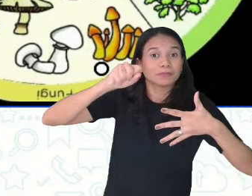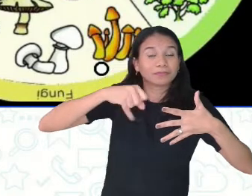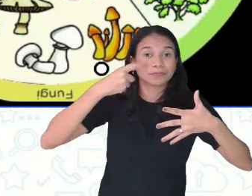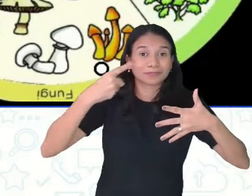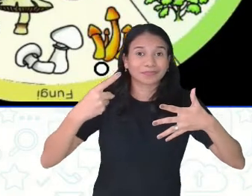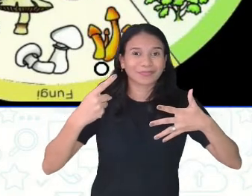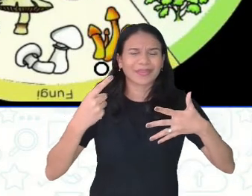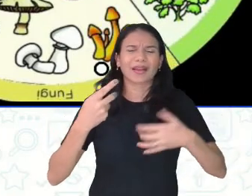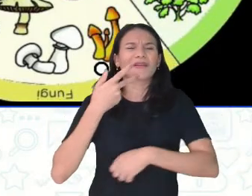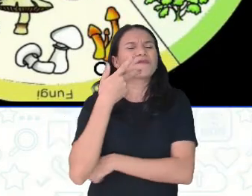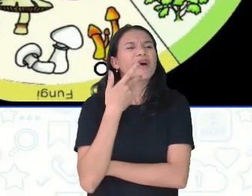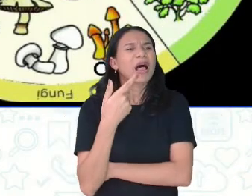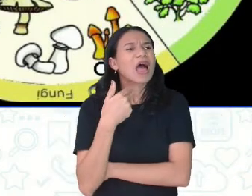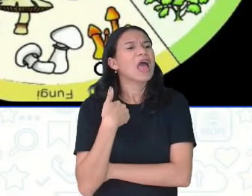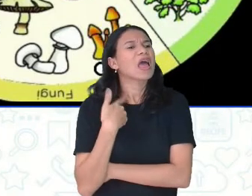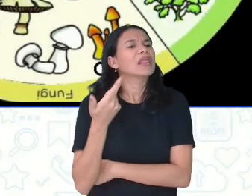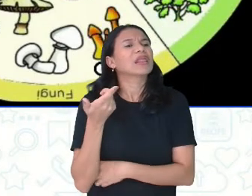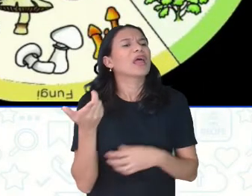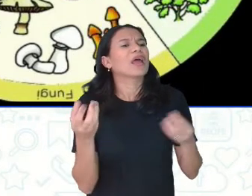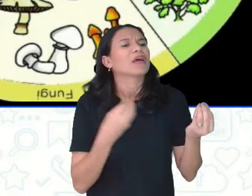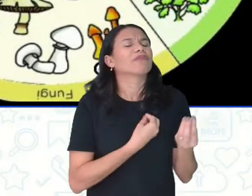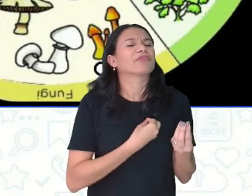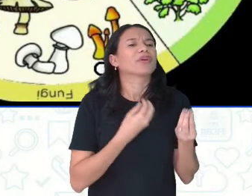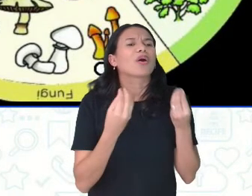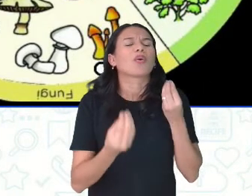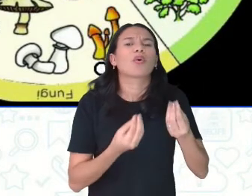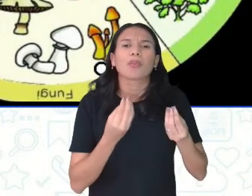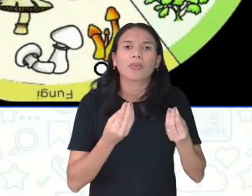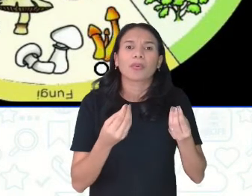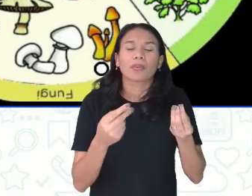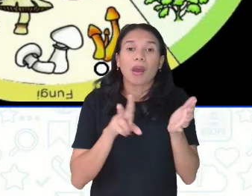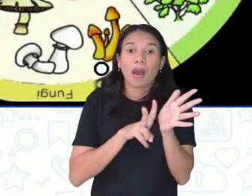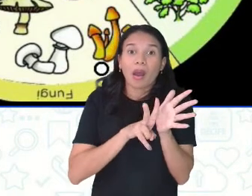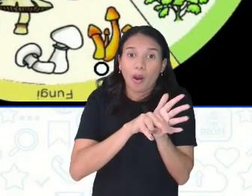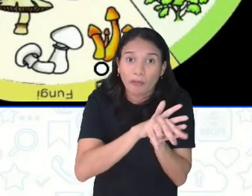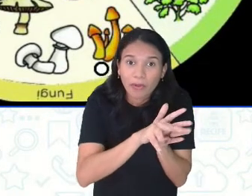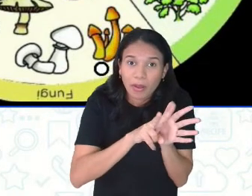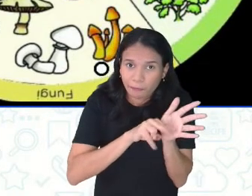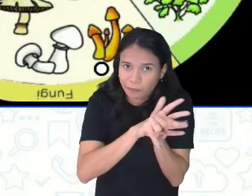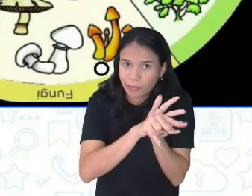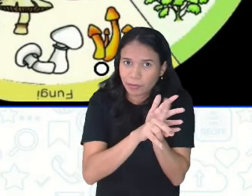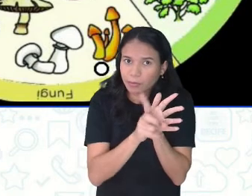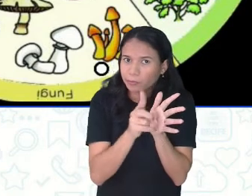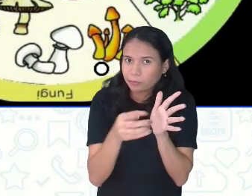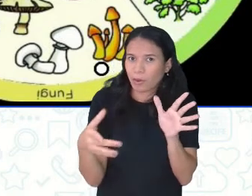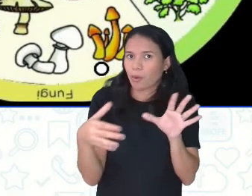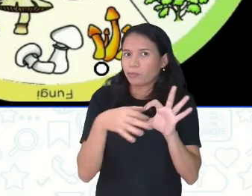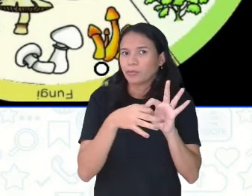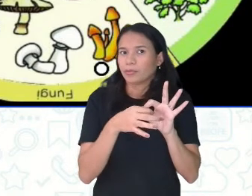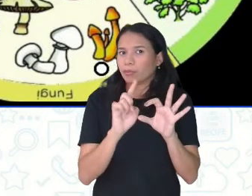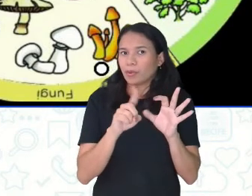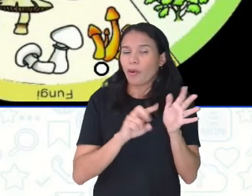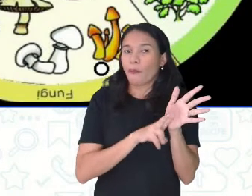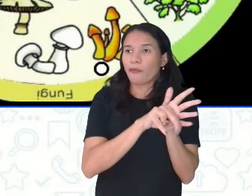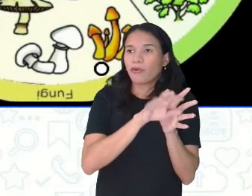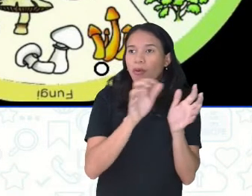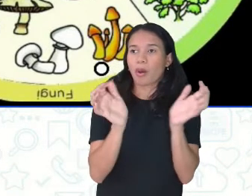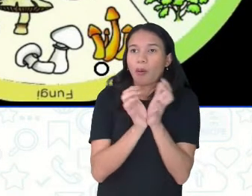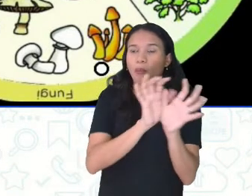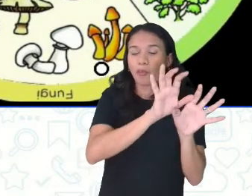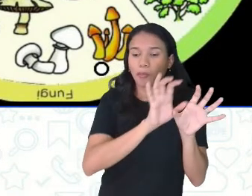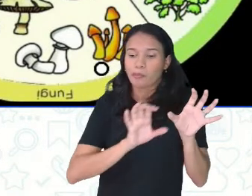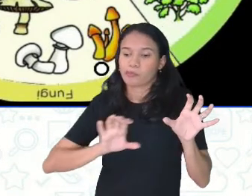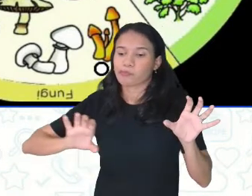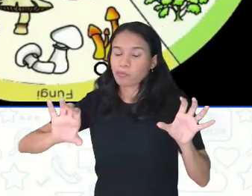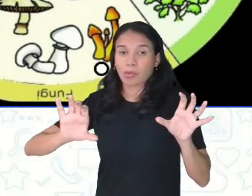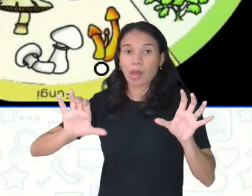que vocês vão dizer, e onde é que ele está? Os vírus, eles não fazem parte, eles são um grupo à parte. E vamos ter